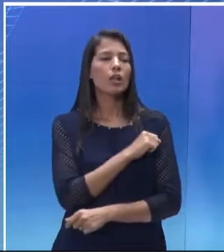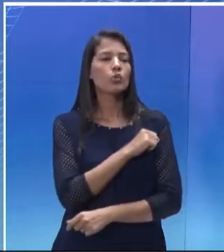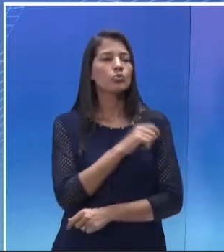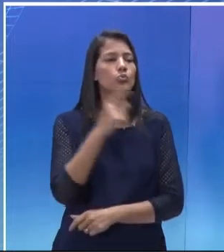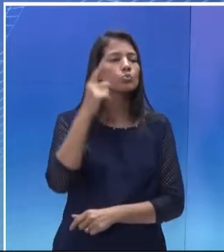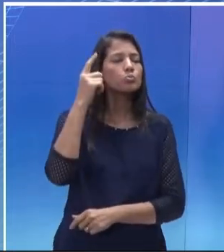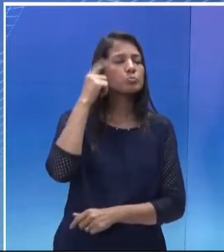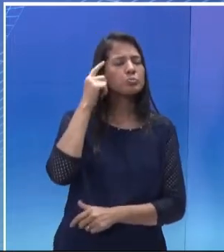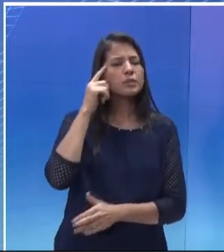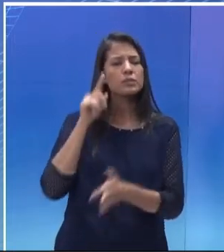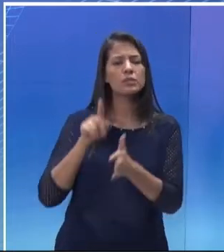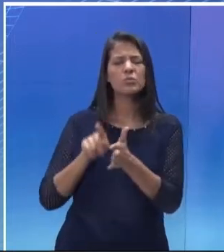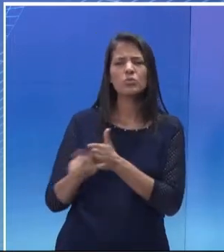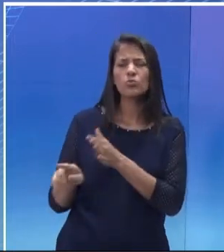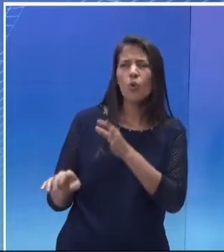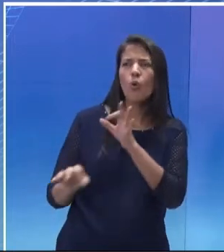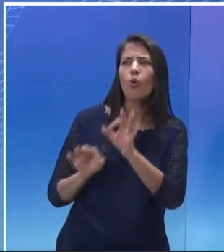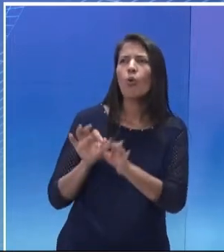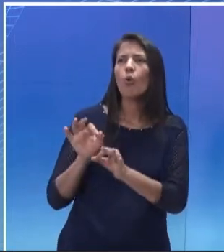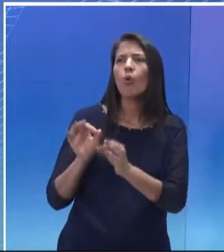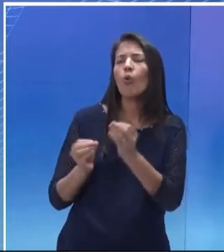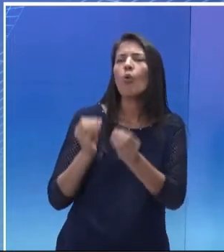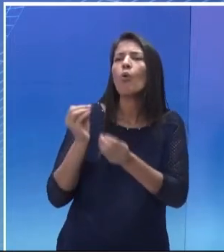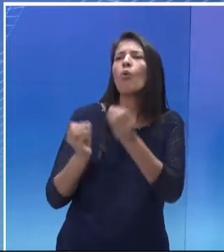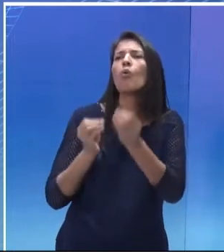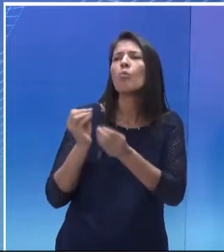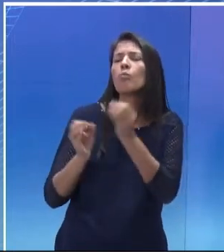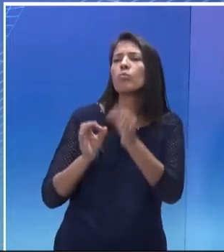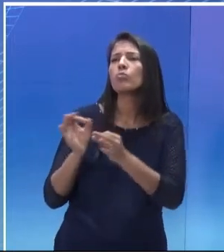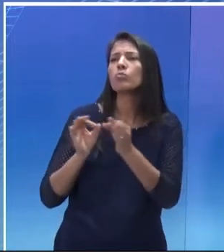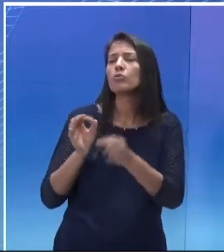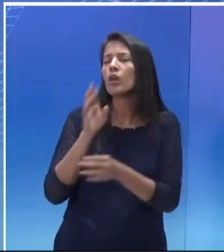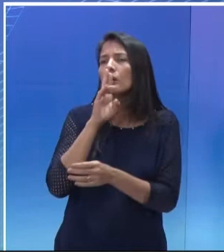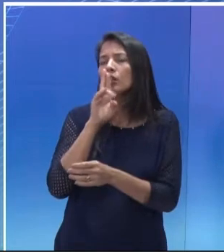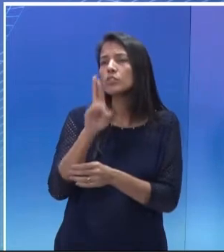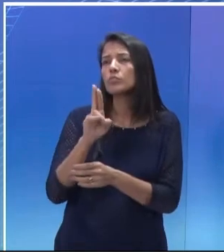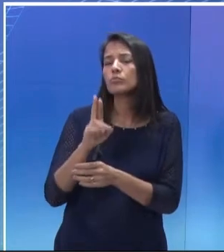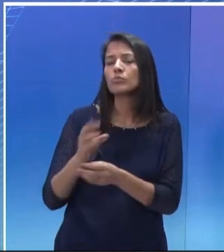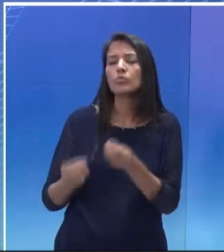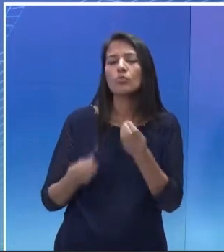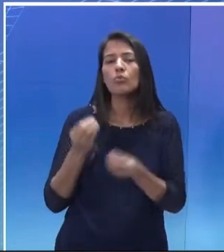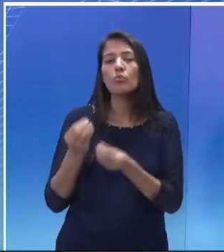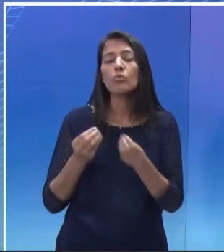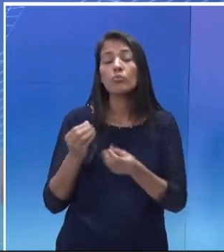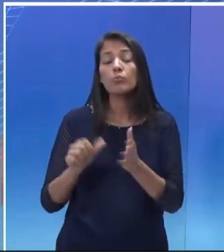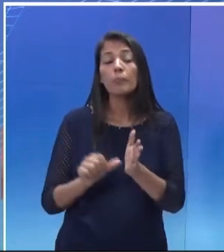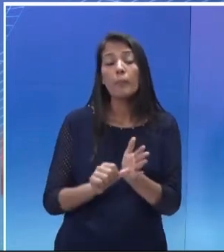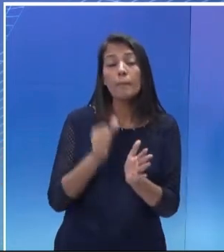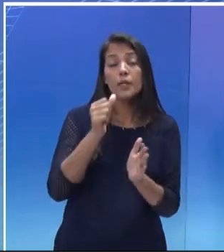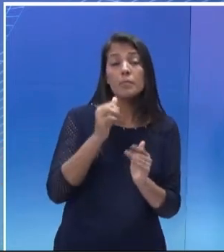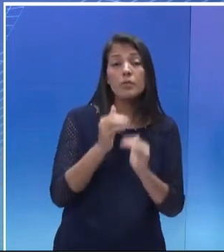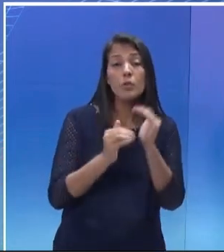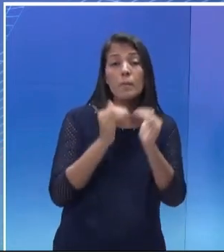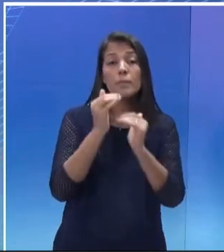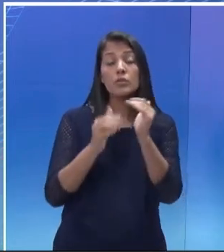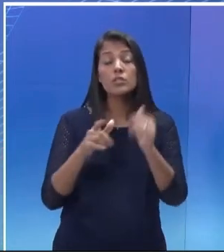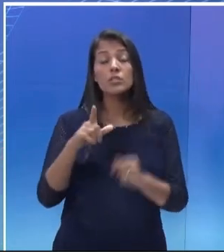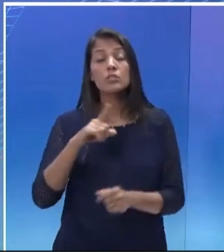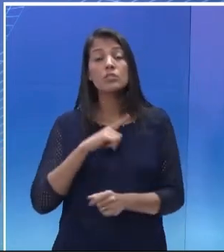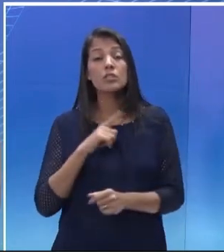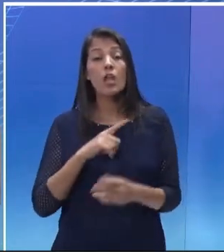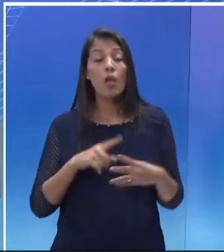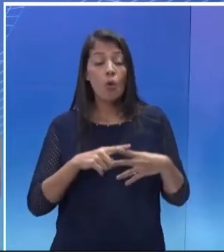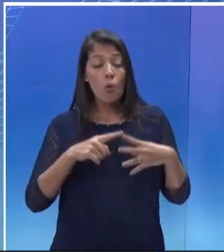que realmente nós podemos chegar nesse produto secundário. Então, primeira coisa, esse processo envolve 4